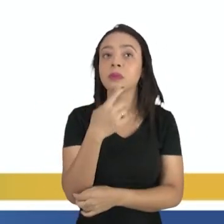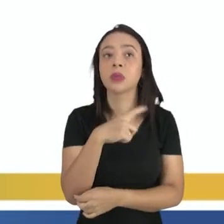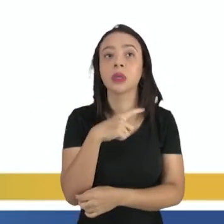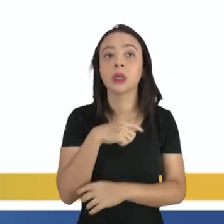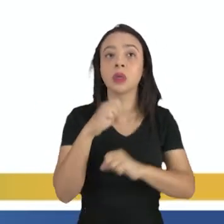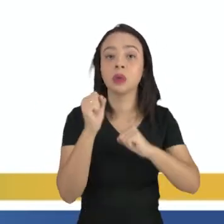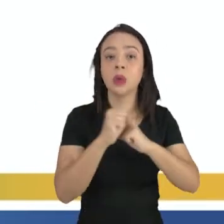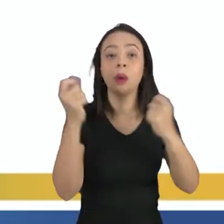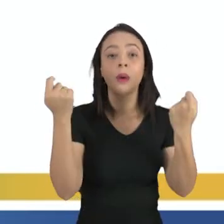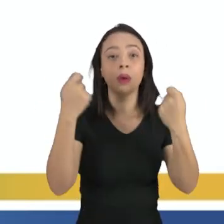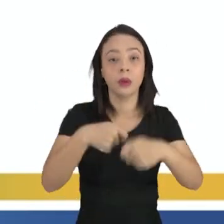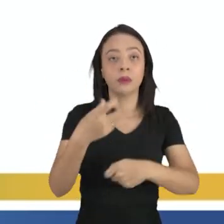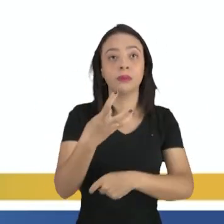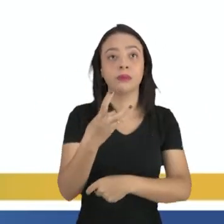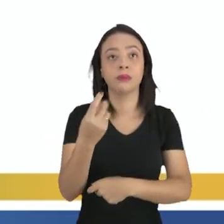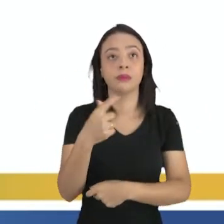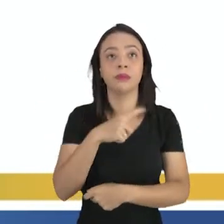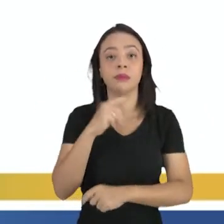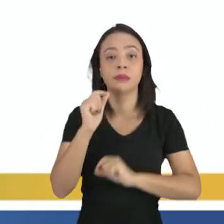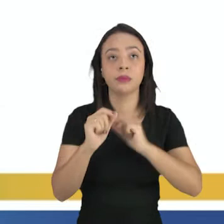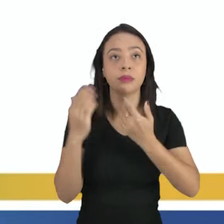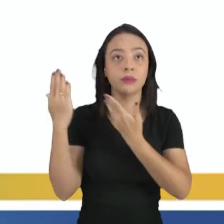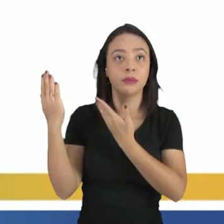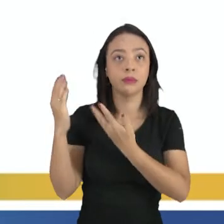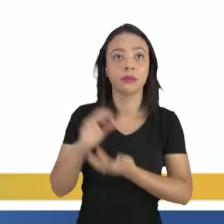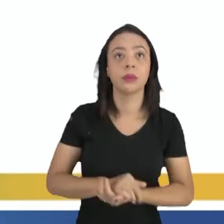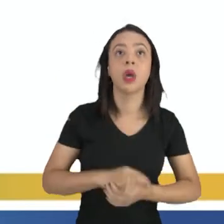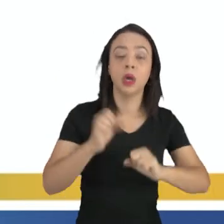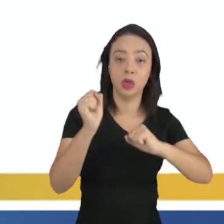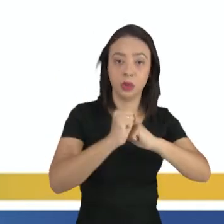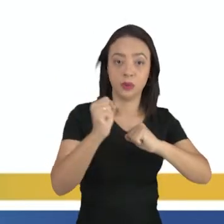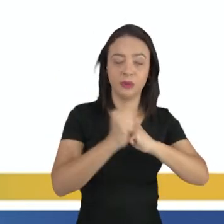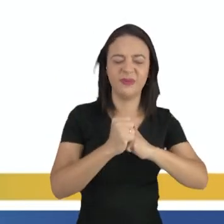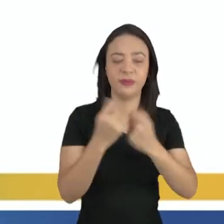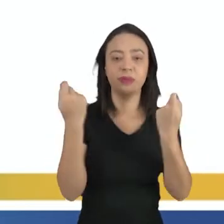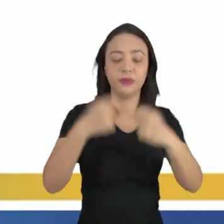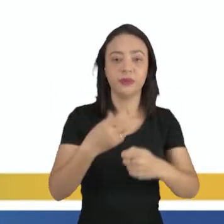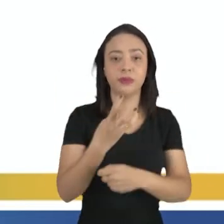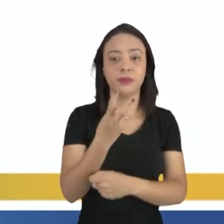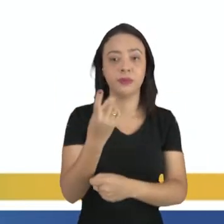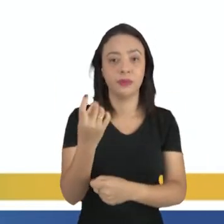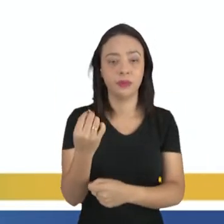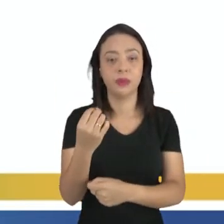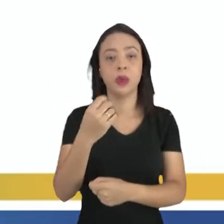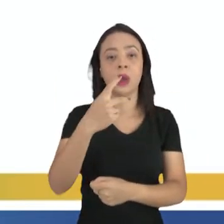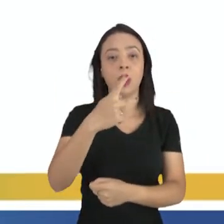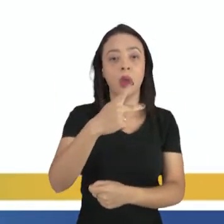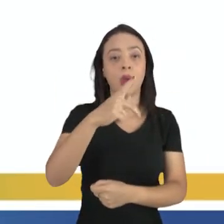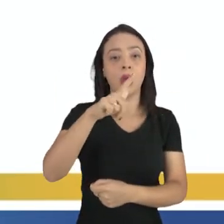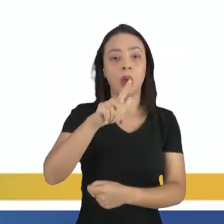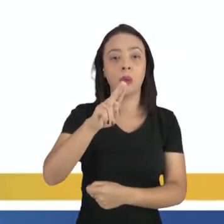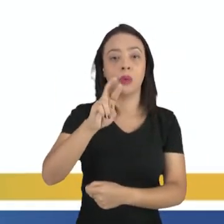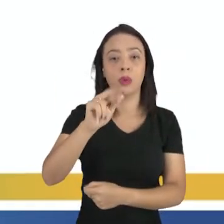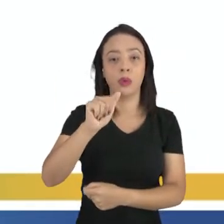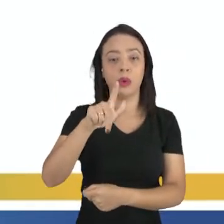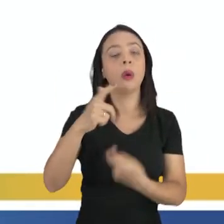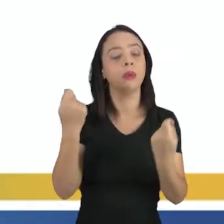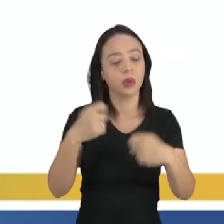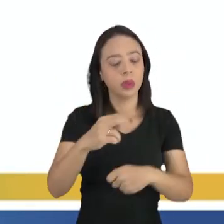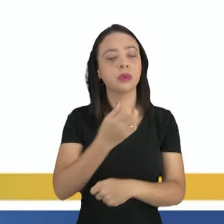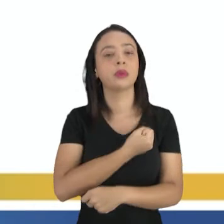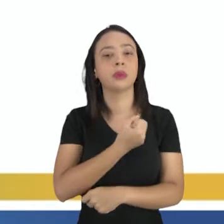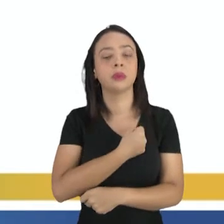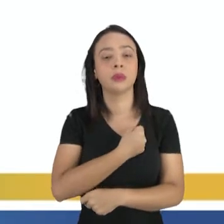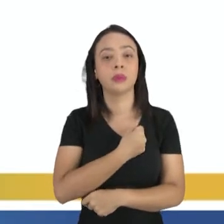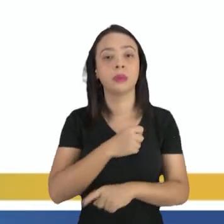substantivos contáveis. Aí nós temos, olha, para substantivos contáveis no plural, nós podemos usar o numeral. No singular, a